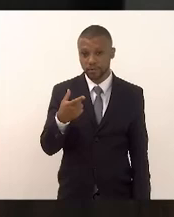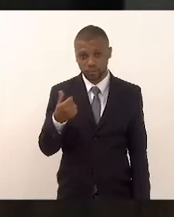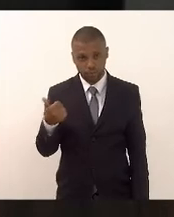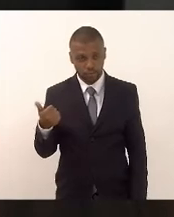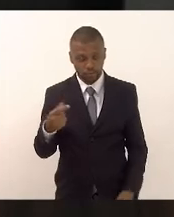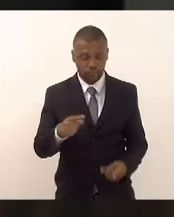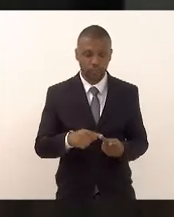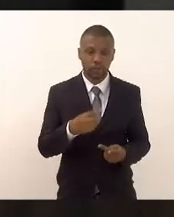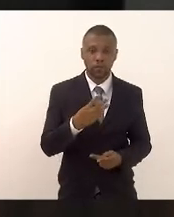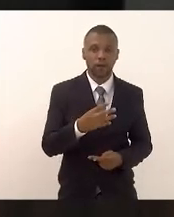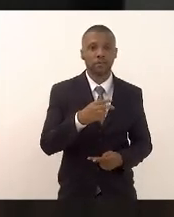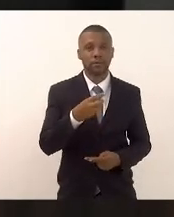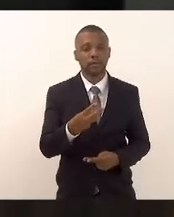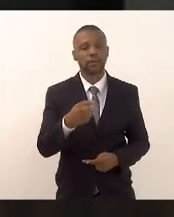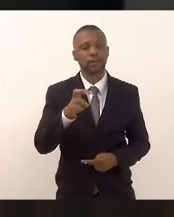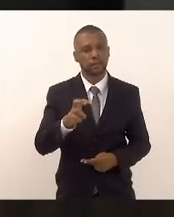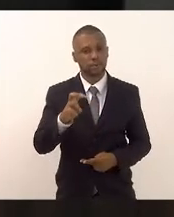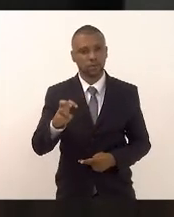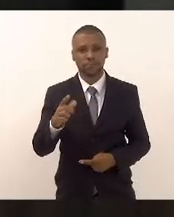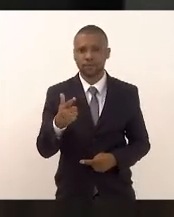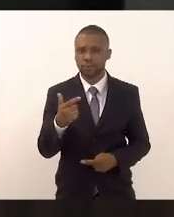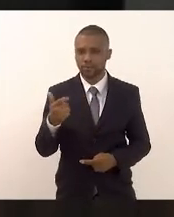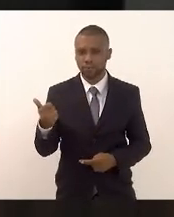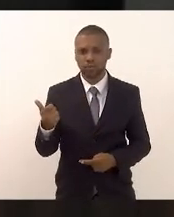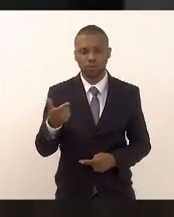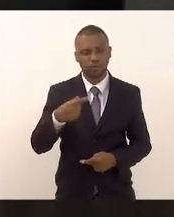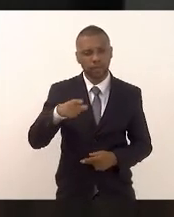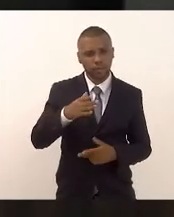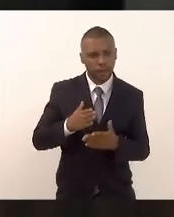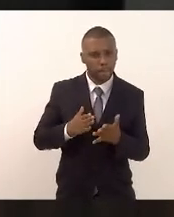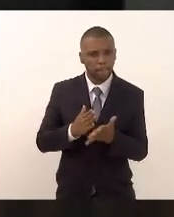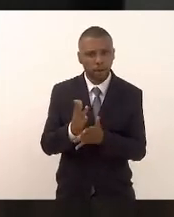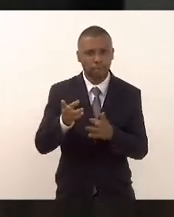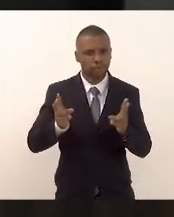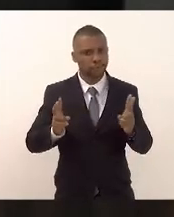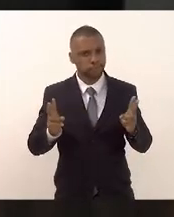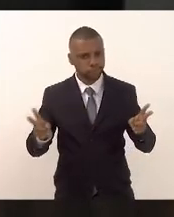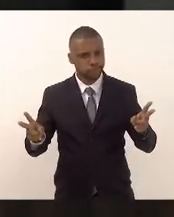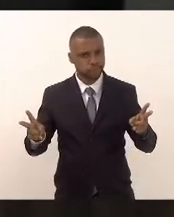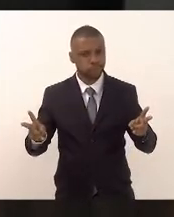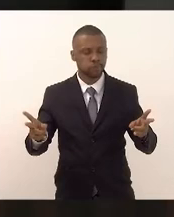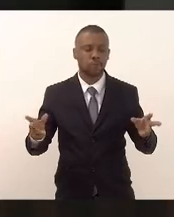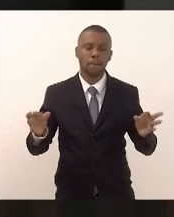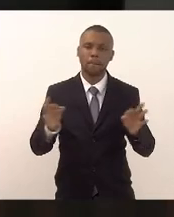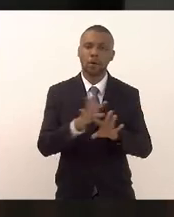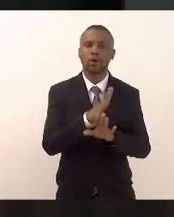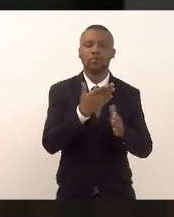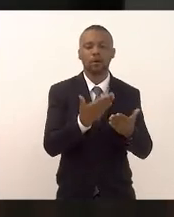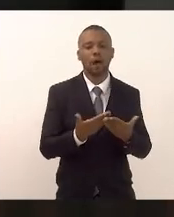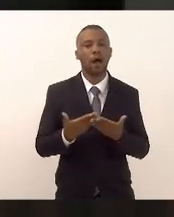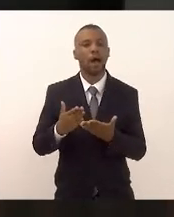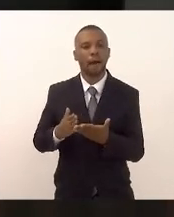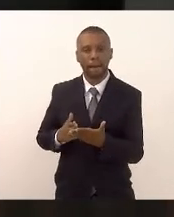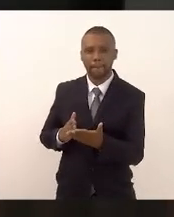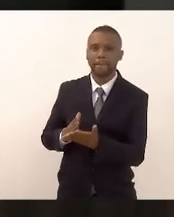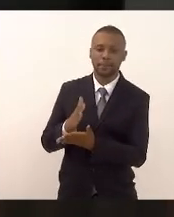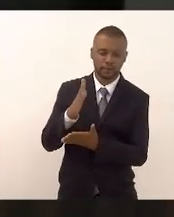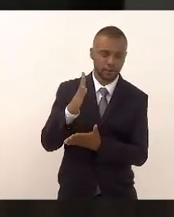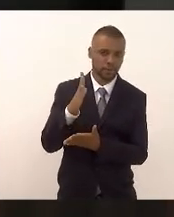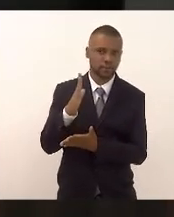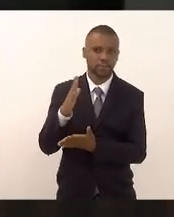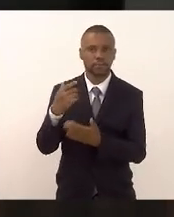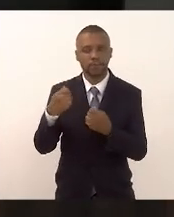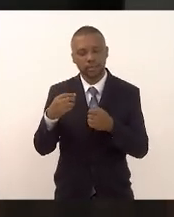4525 de 21, 4355 de 21. Se os que aprovam, permaneçam como estão, Aprovado. Requer